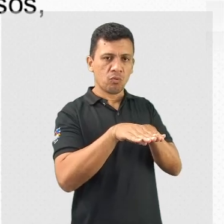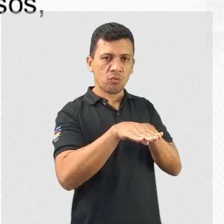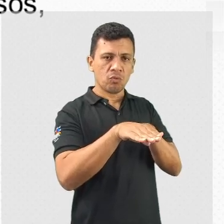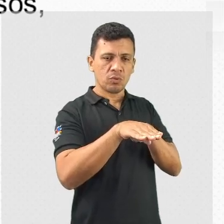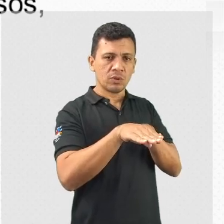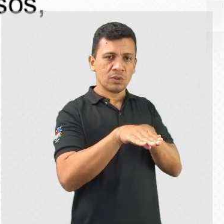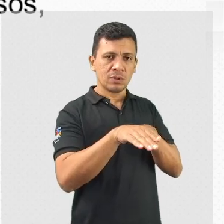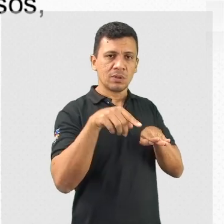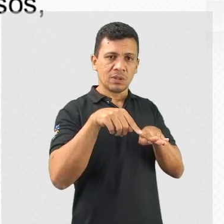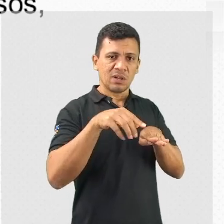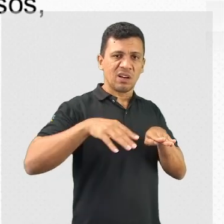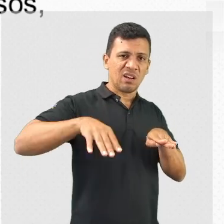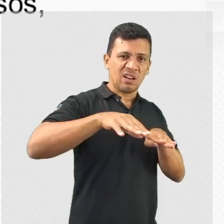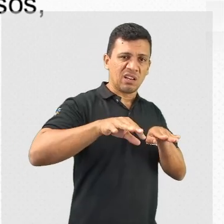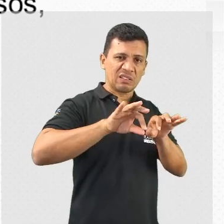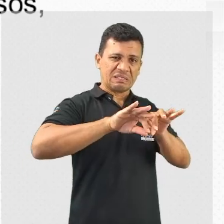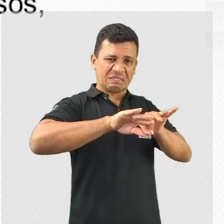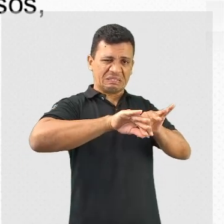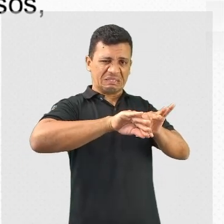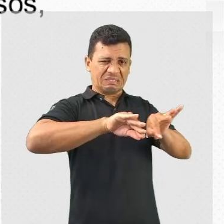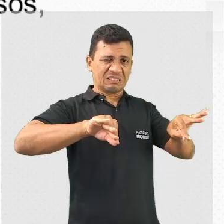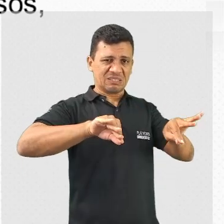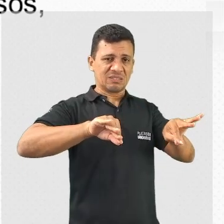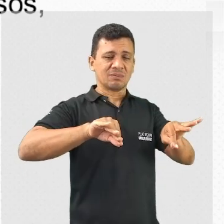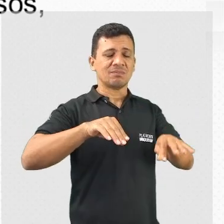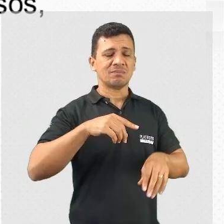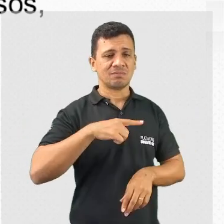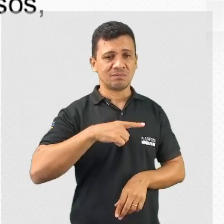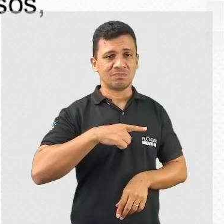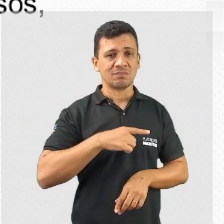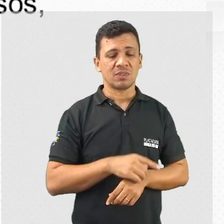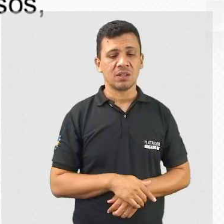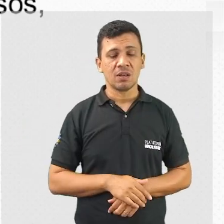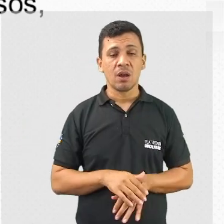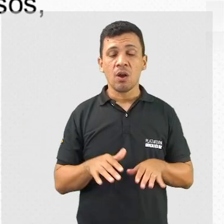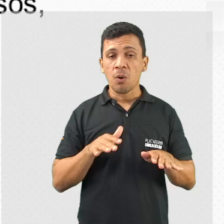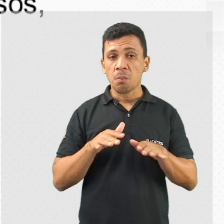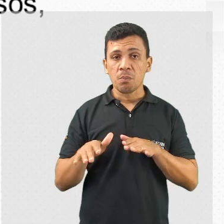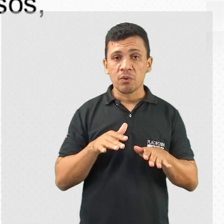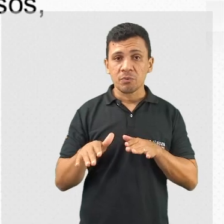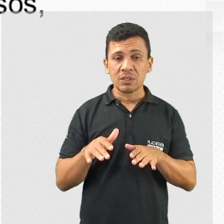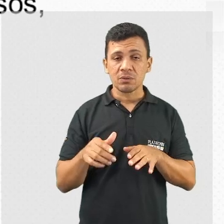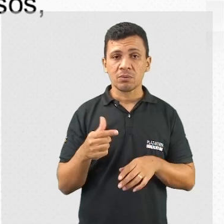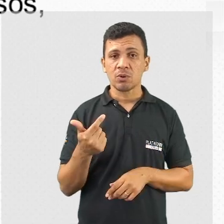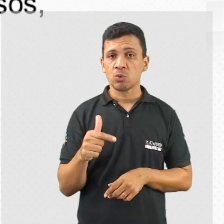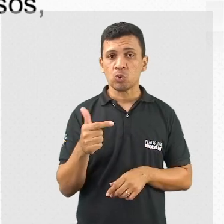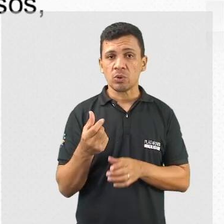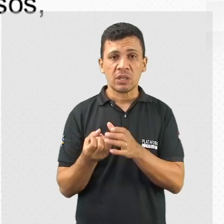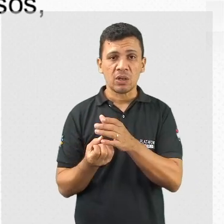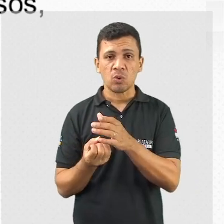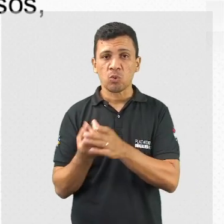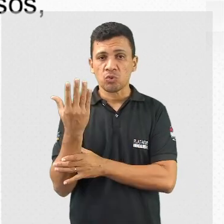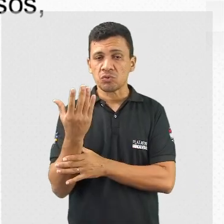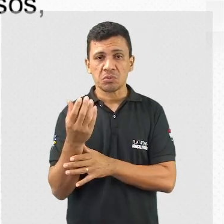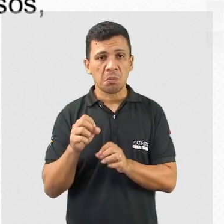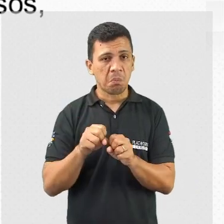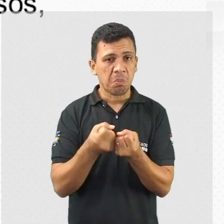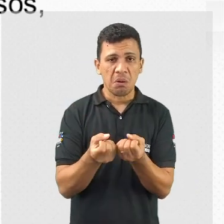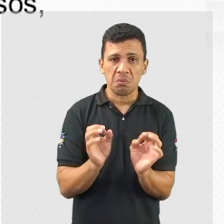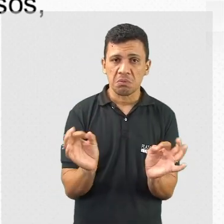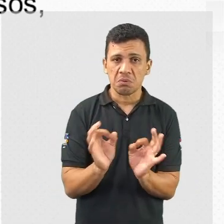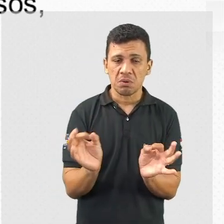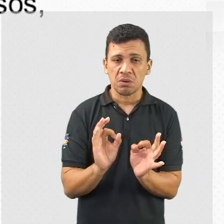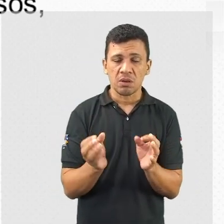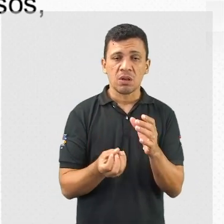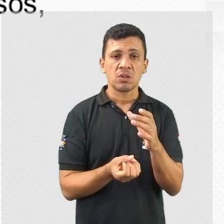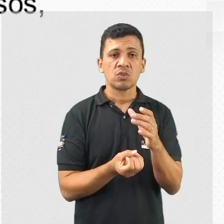provocando rachaduras na região de contato, na parte lateral. Nesse movimento não há destruição ou criação de placas, podendo em alguns casos